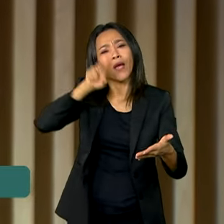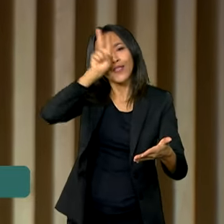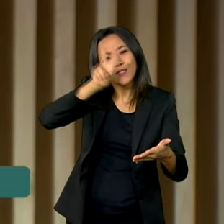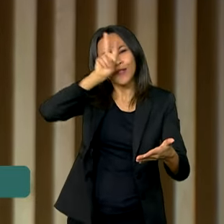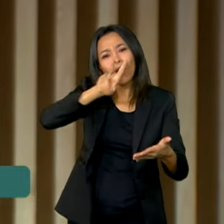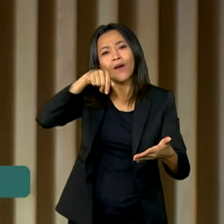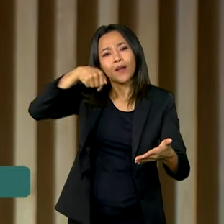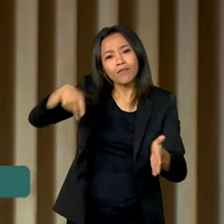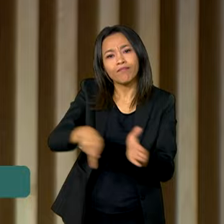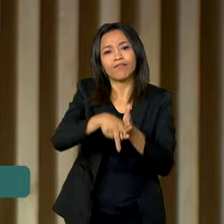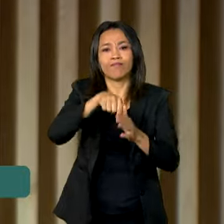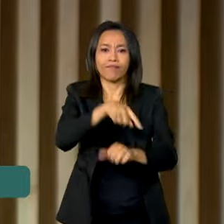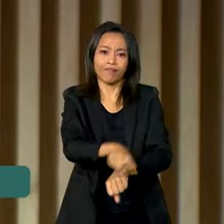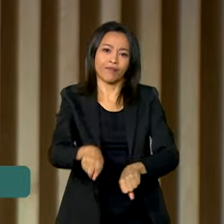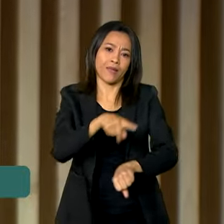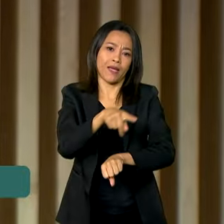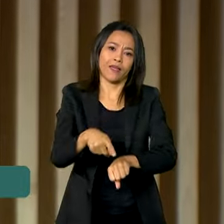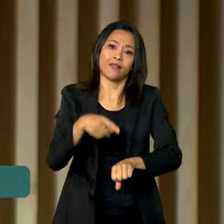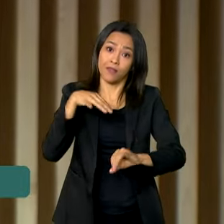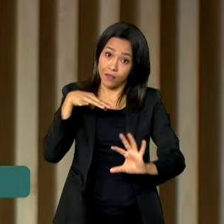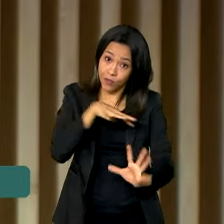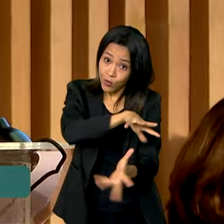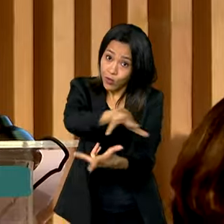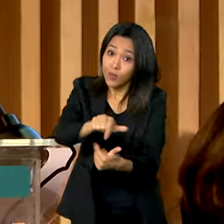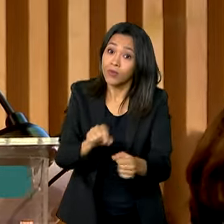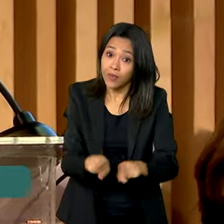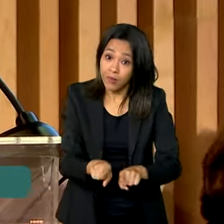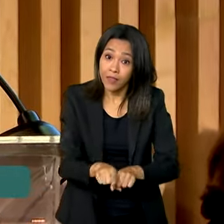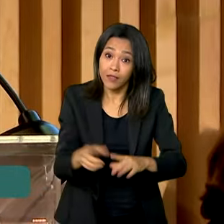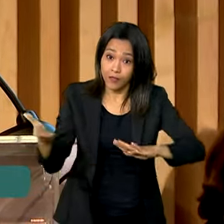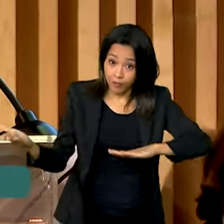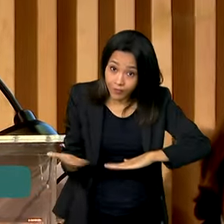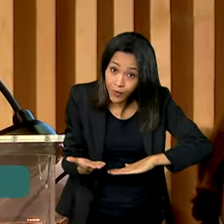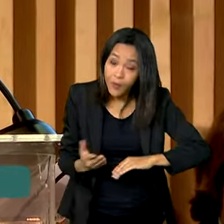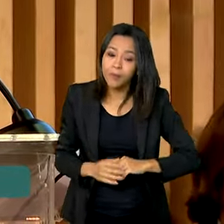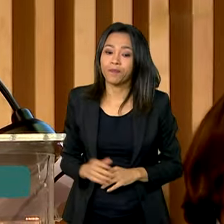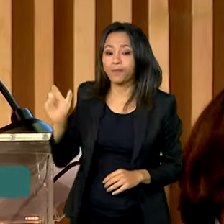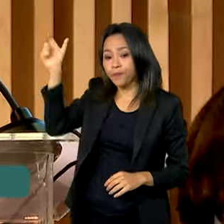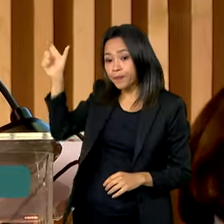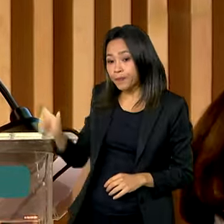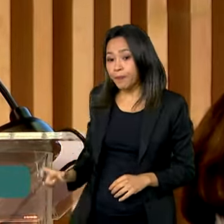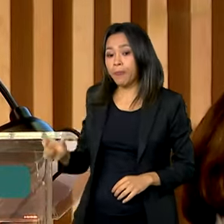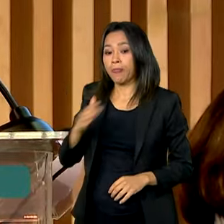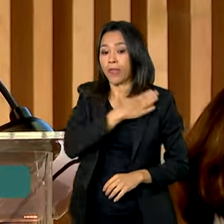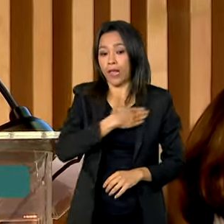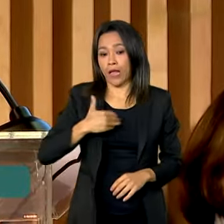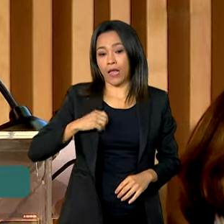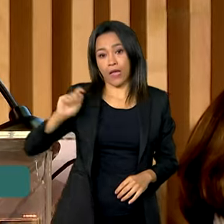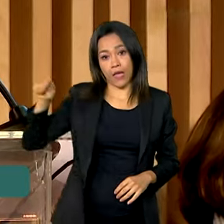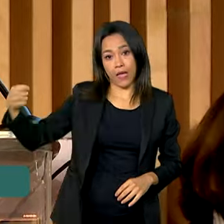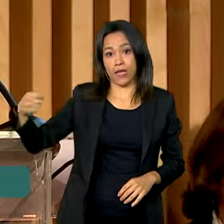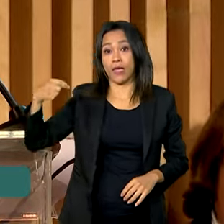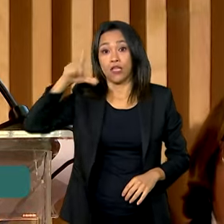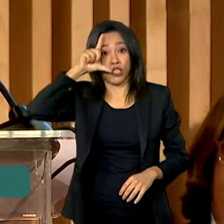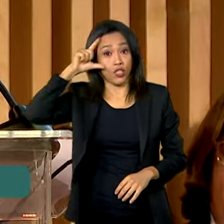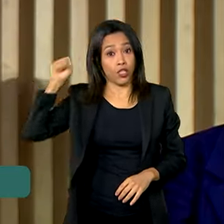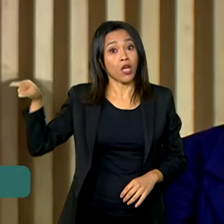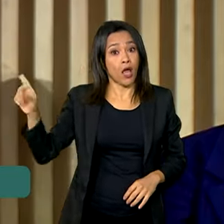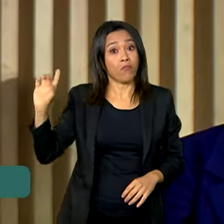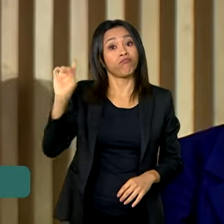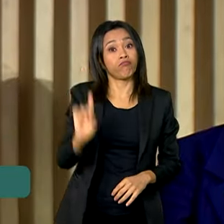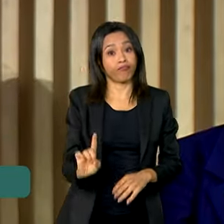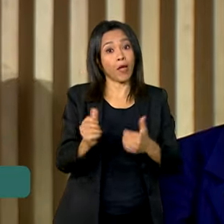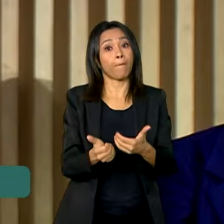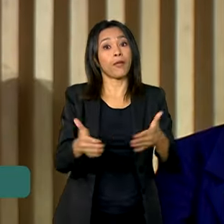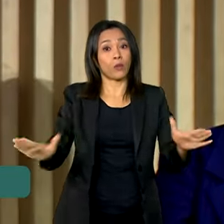da história do nosso país e do mundo contemporâneo. A primeira-dama, Janja da Silva, também participou da abertura do evento